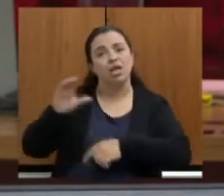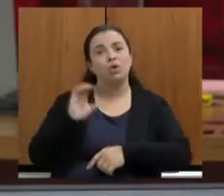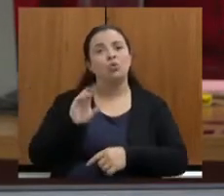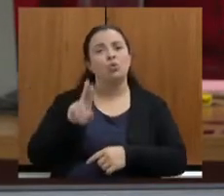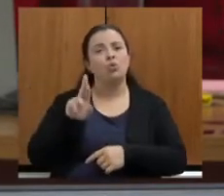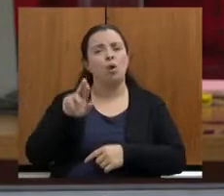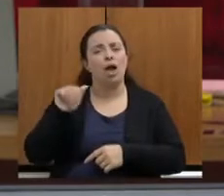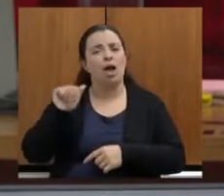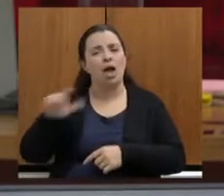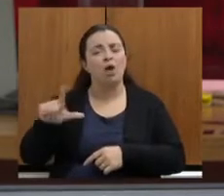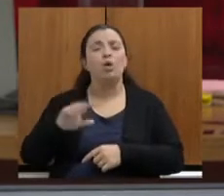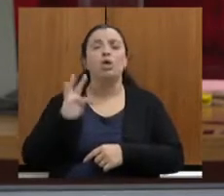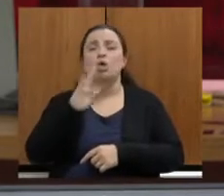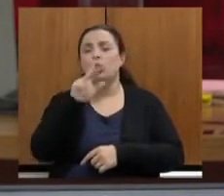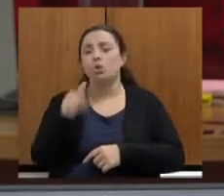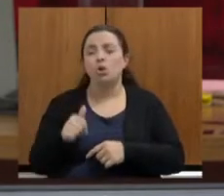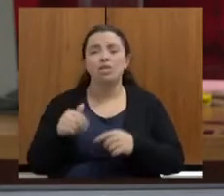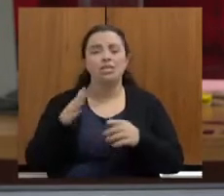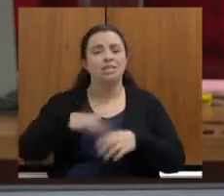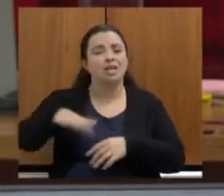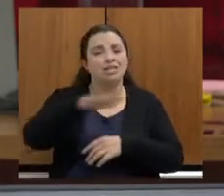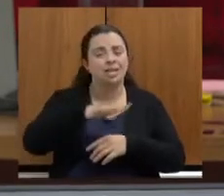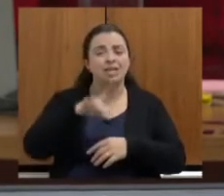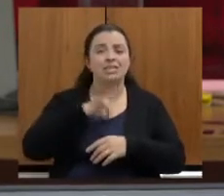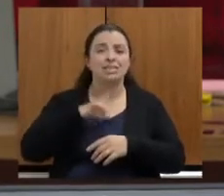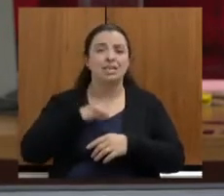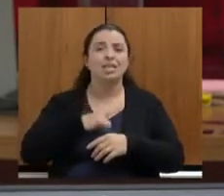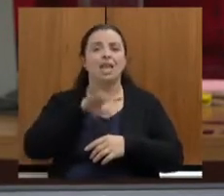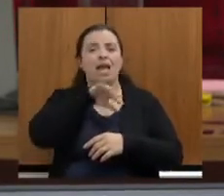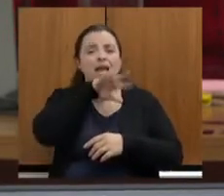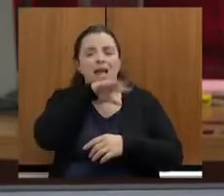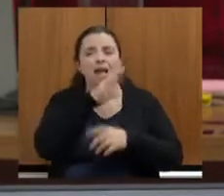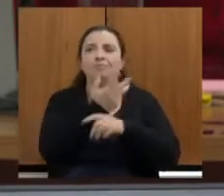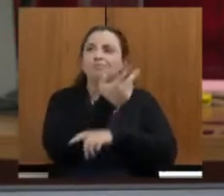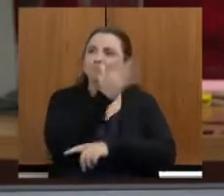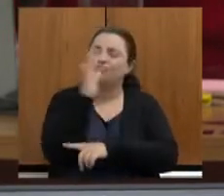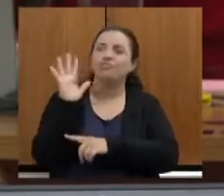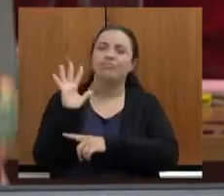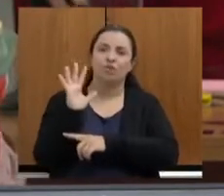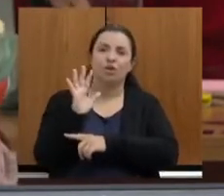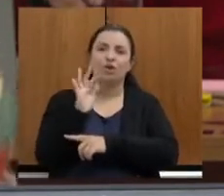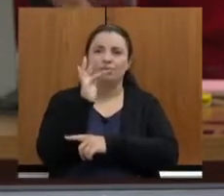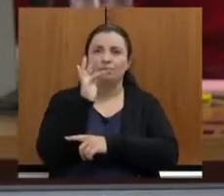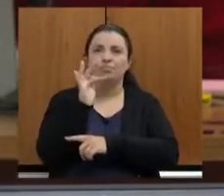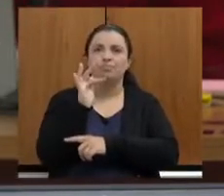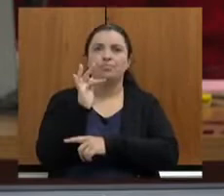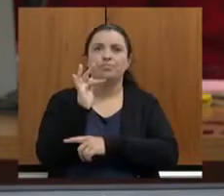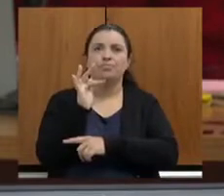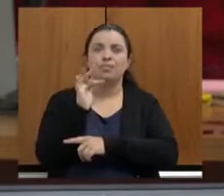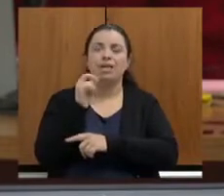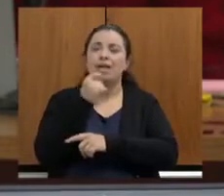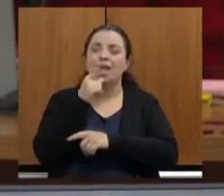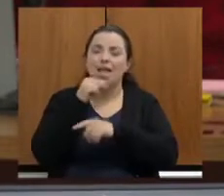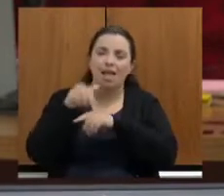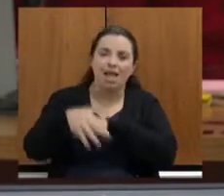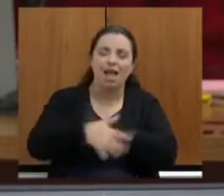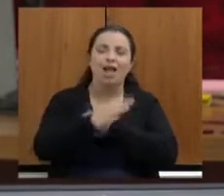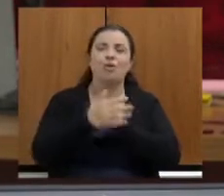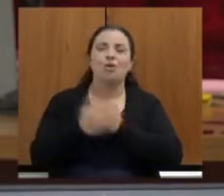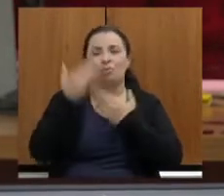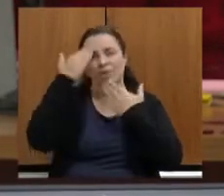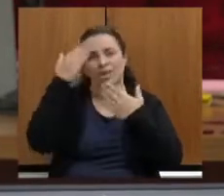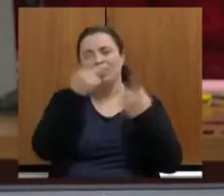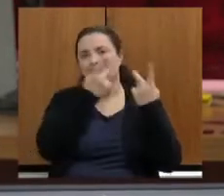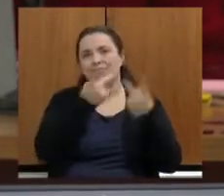de Minas Gerais que tem as nossas nascentes a fauna EA Flora tá bom muito obrigada obrigada pela visita